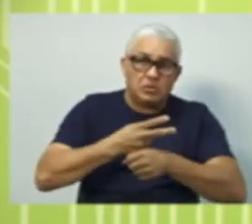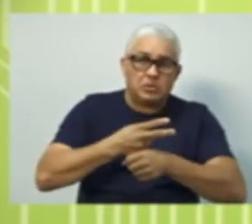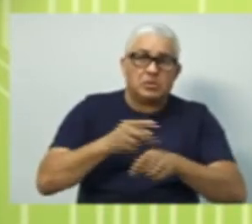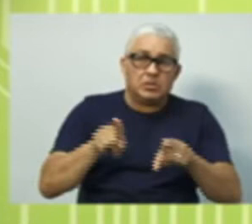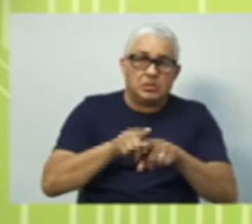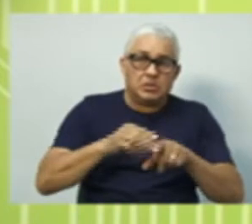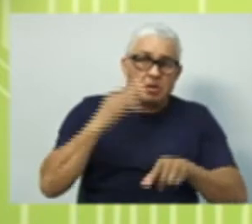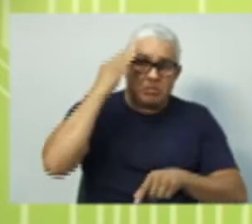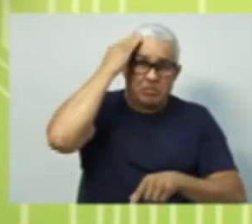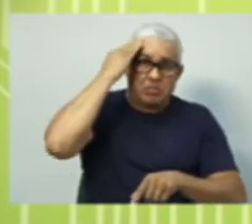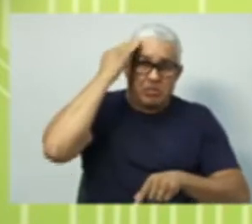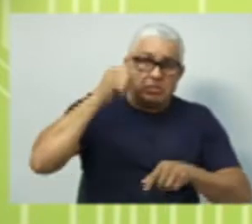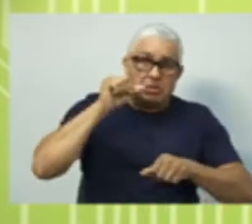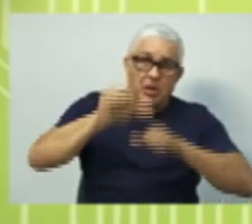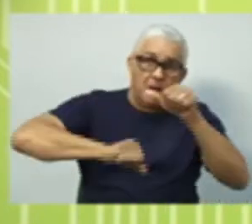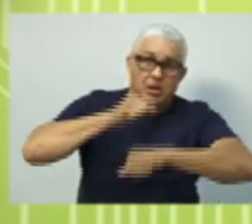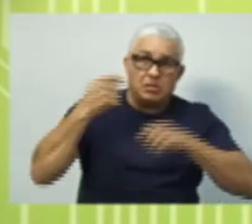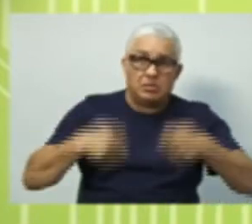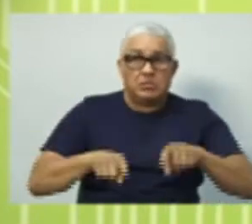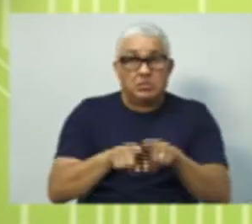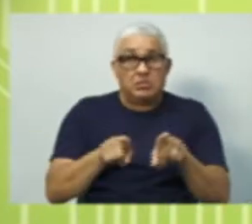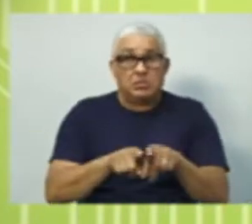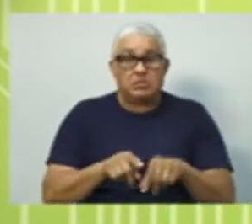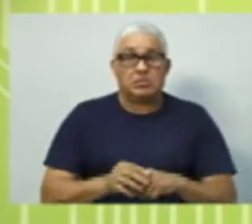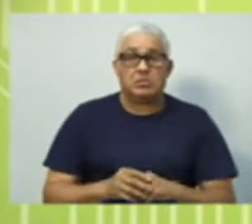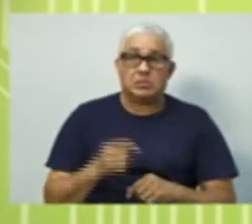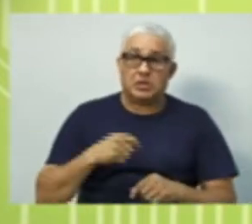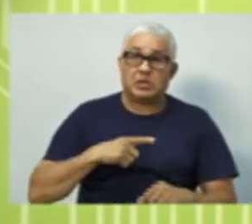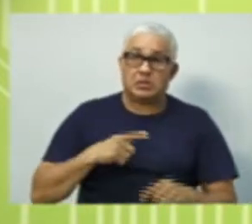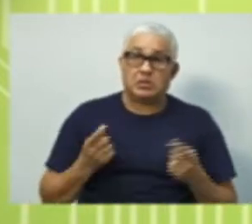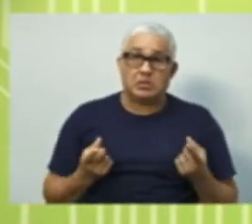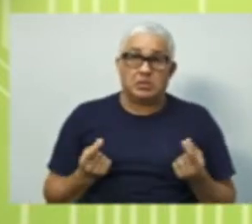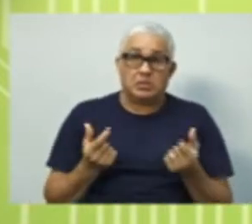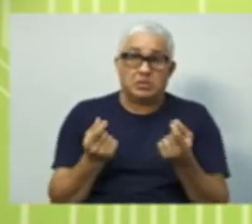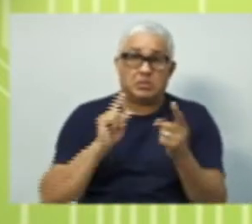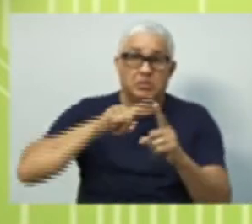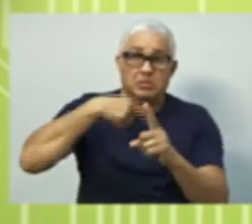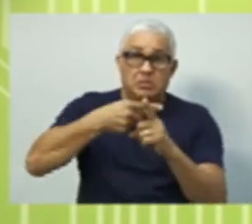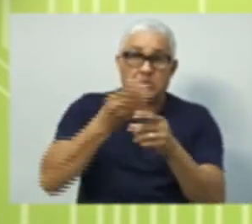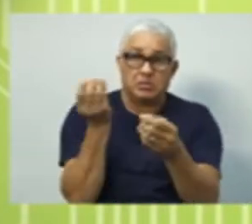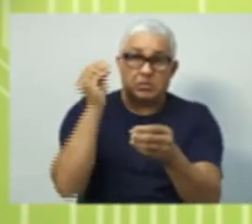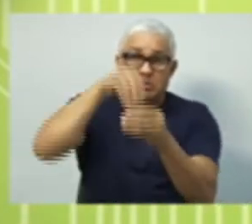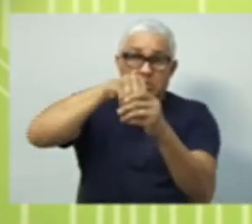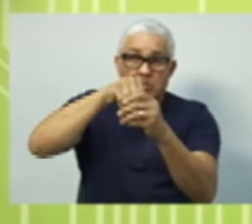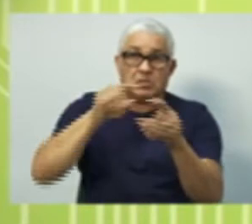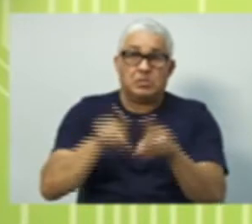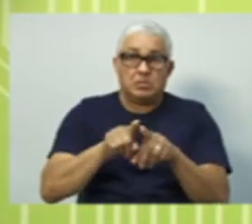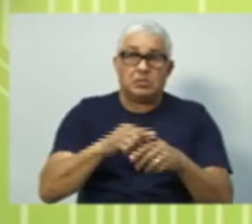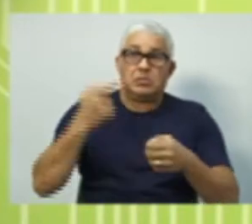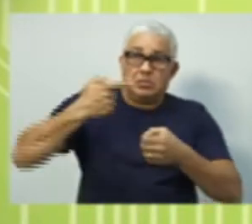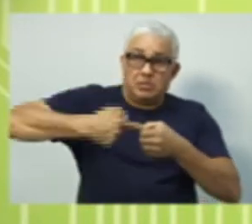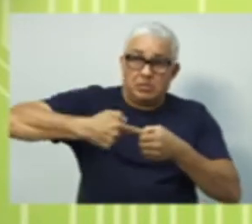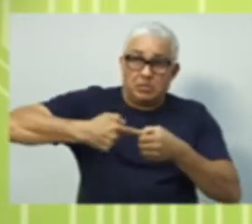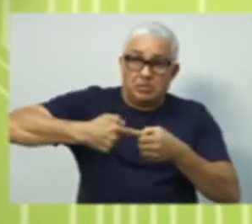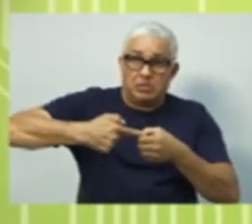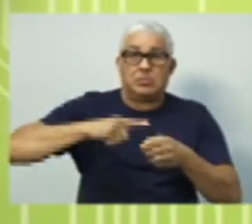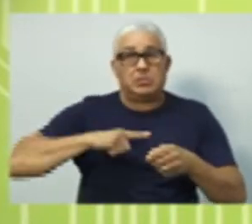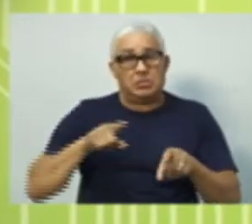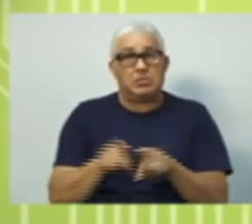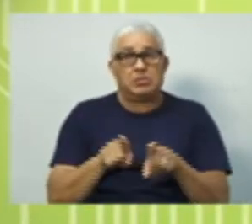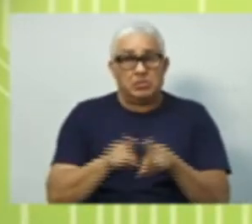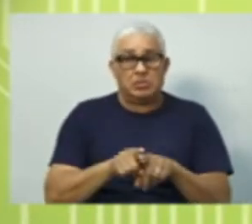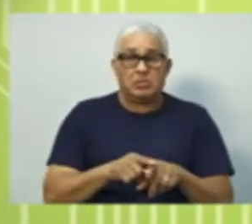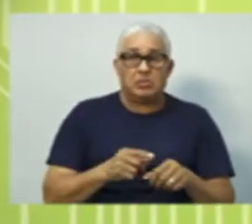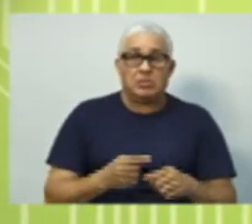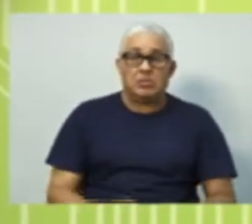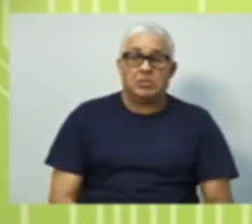que fazem muita mídia, muita propaganda, exatamente para estimular o consumidor a fazer adquirir. Né? Na verdade, porque é dia disso, dia dos